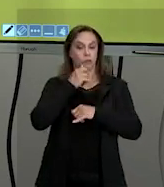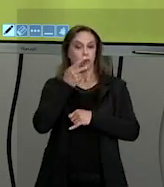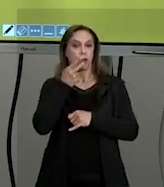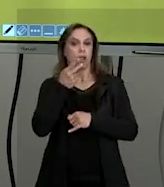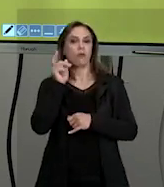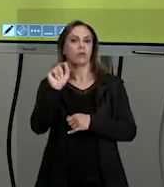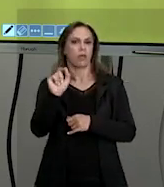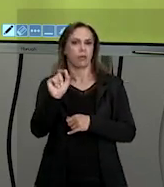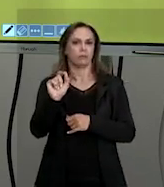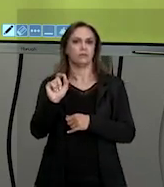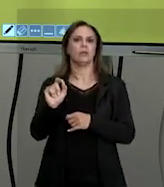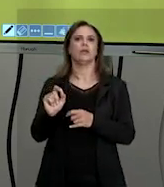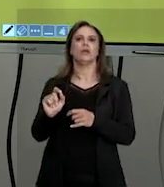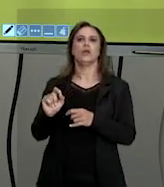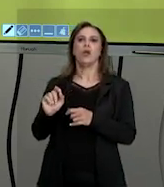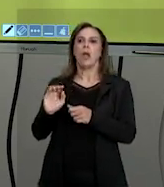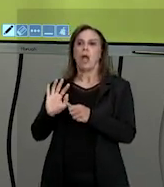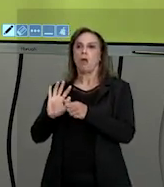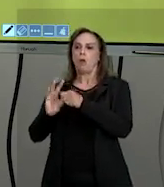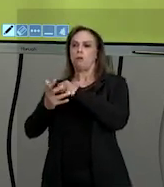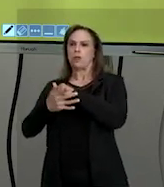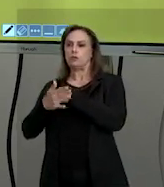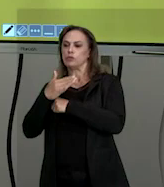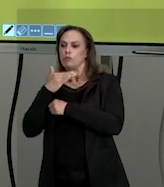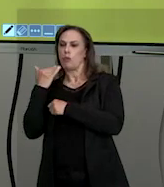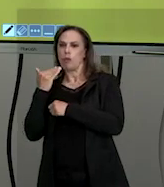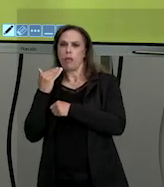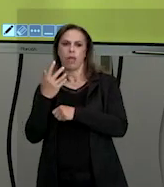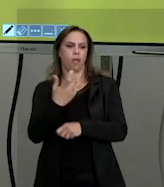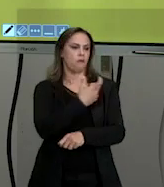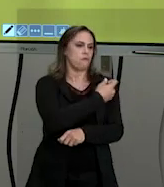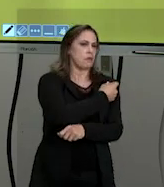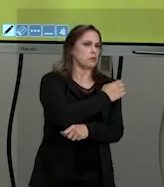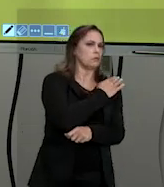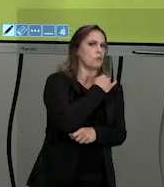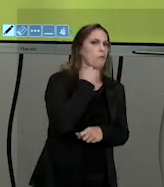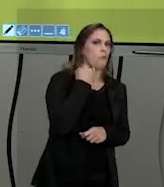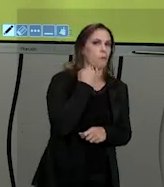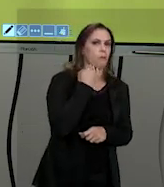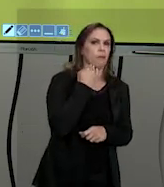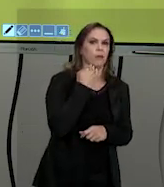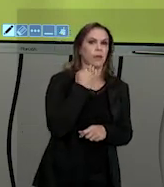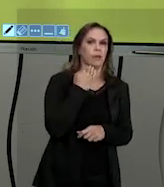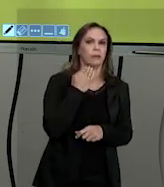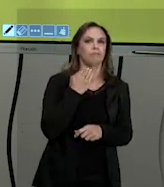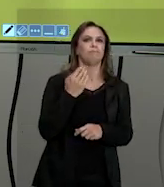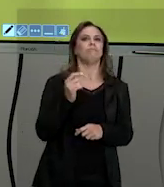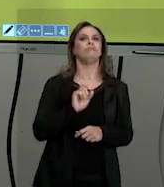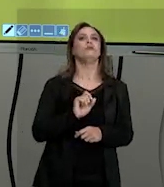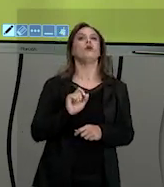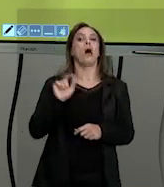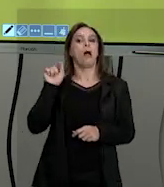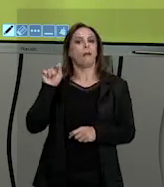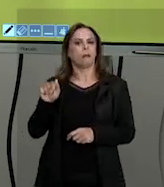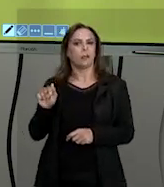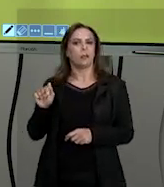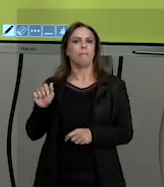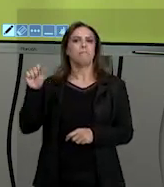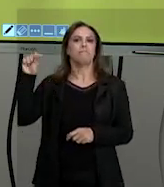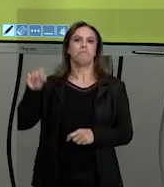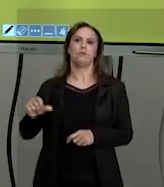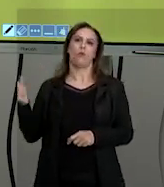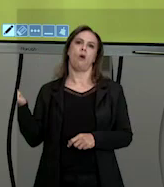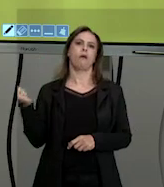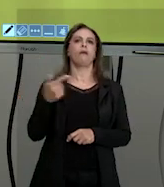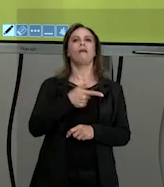que desenvolver uma reação por causa da vacina. Então, essa é uma das conclusões que esse texto